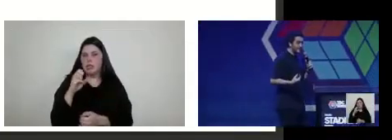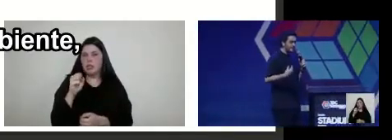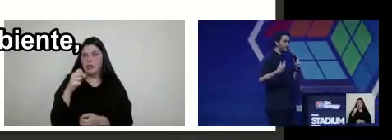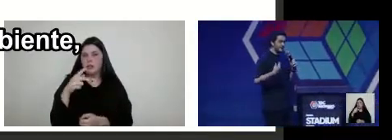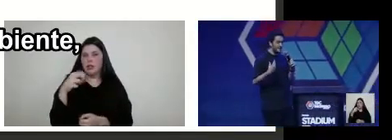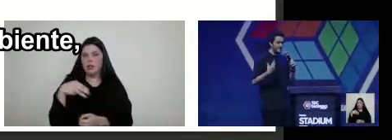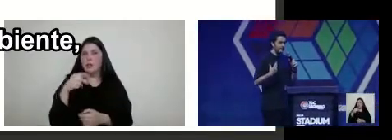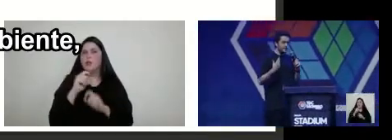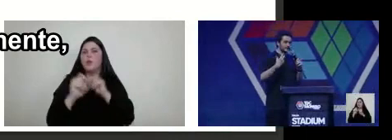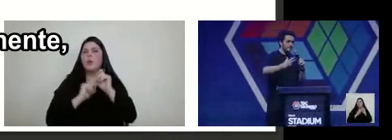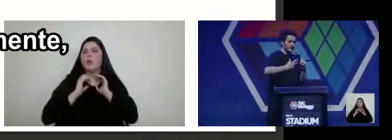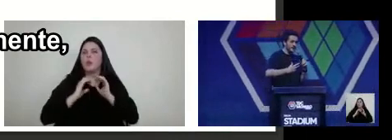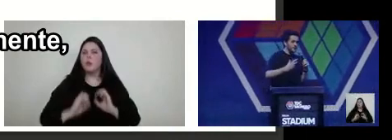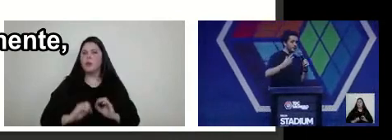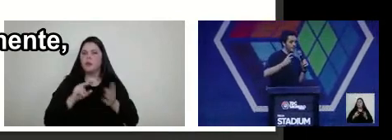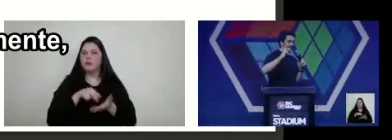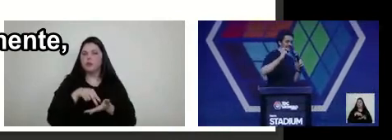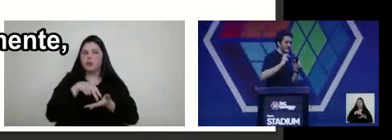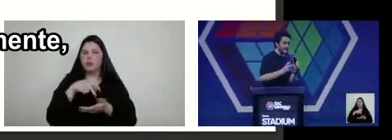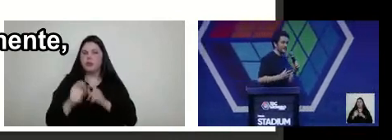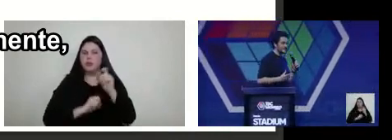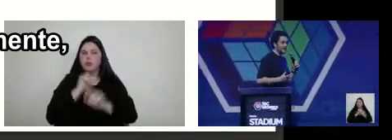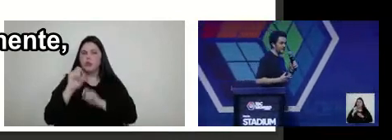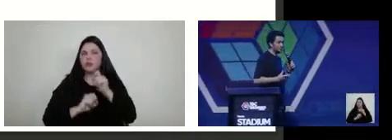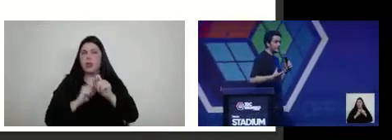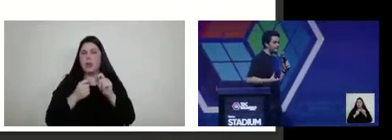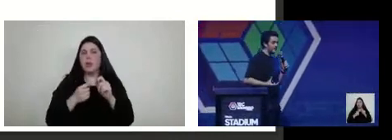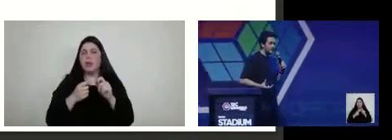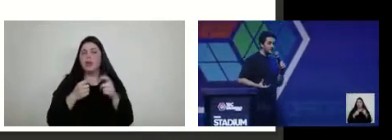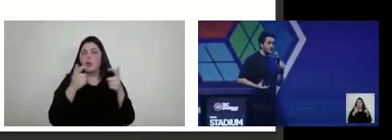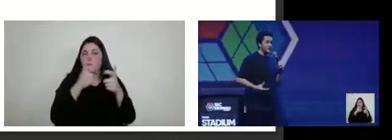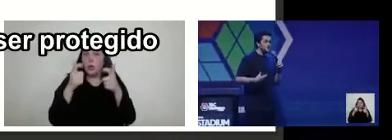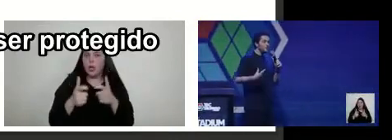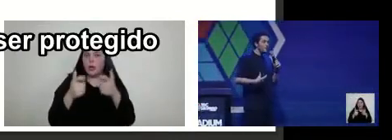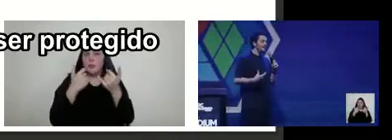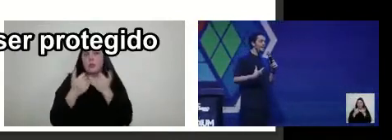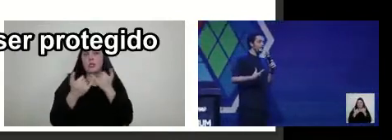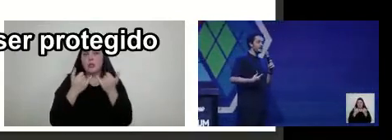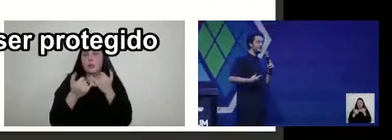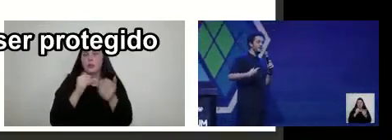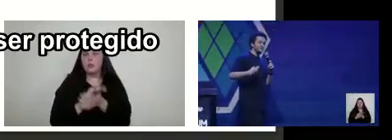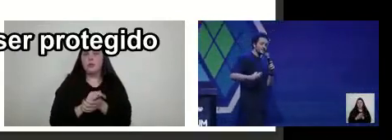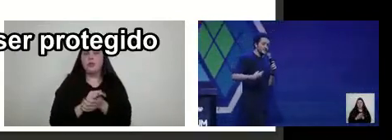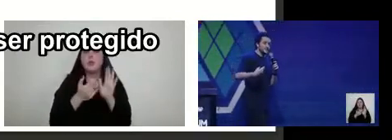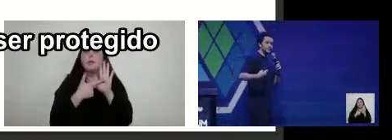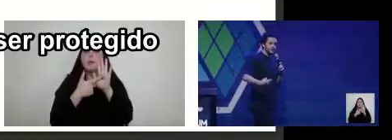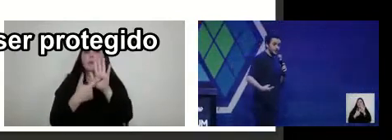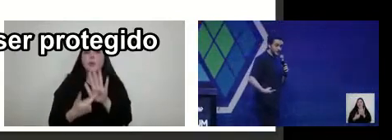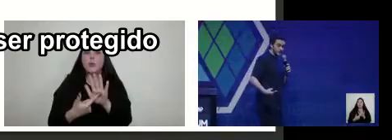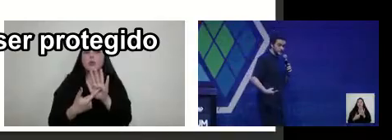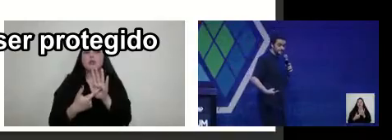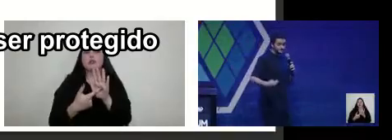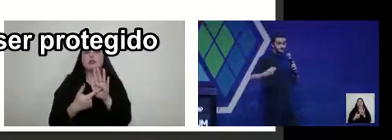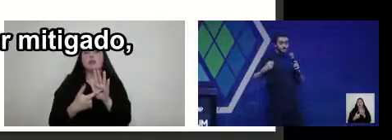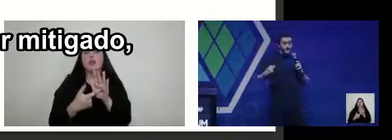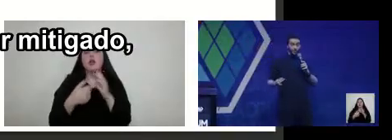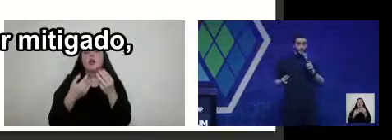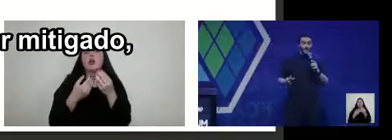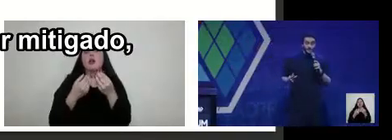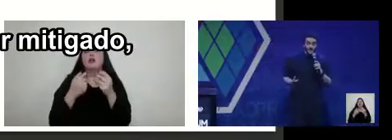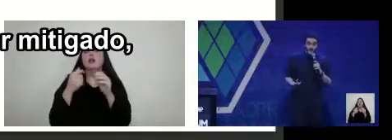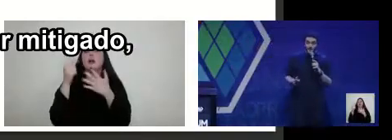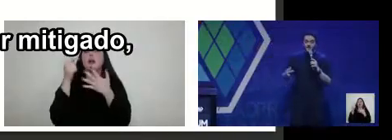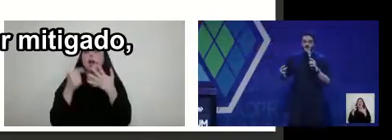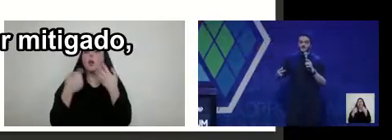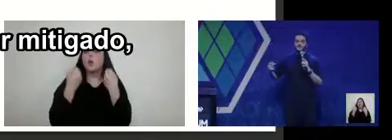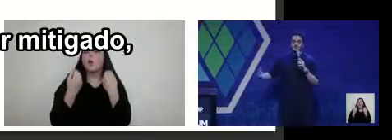quê? Para fornecer para o seu ambiente, então uma receita basicamente, um template, de como aquele ambiente precisa ser protegido e como